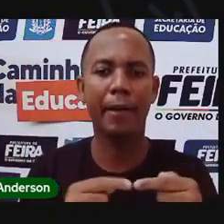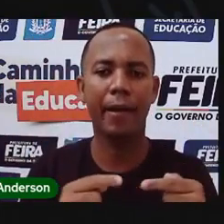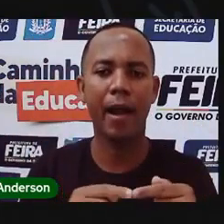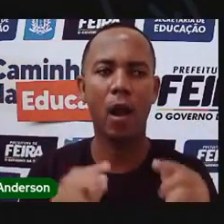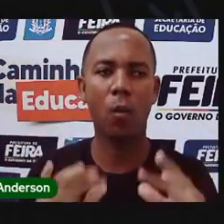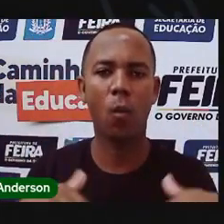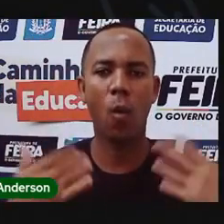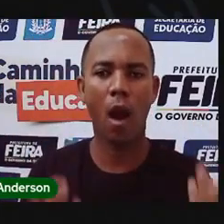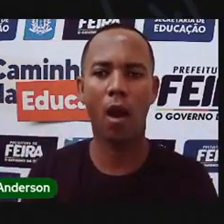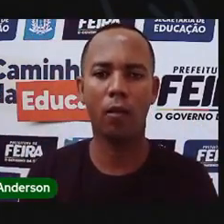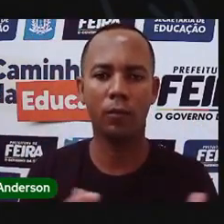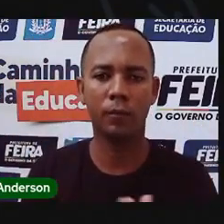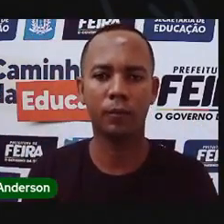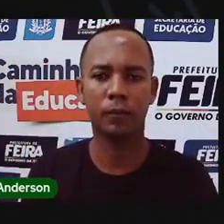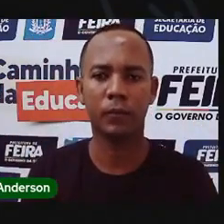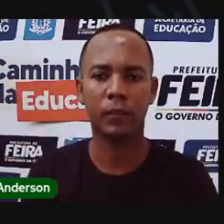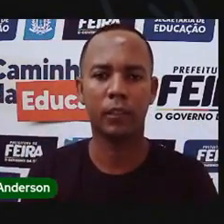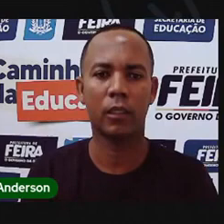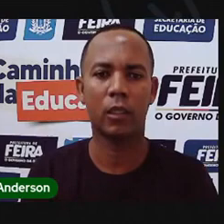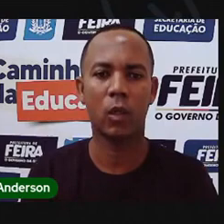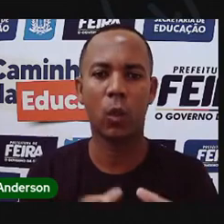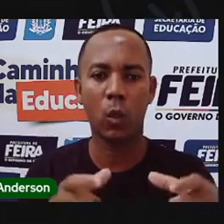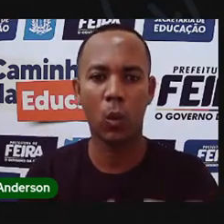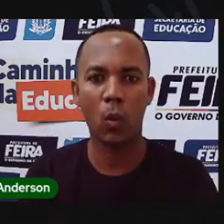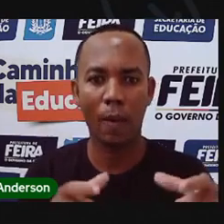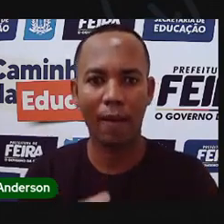vaqueiro? Sertão.